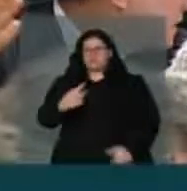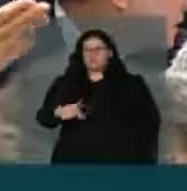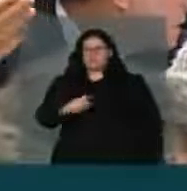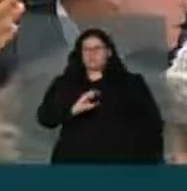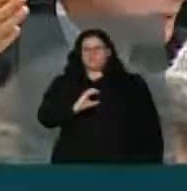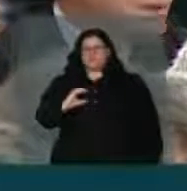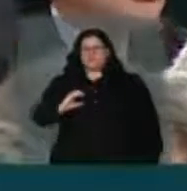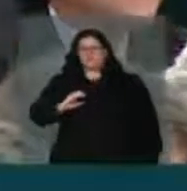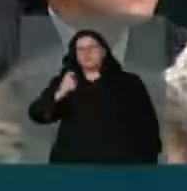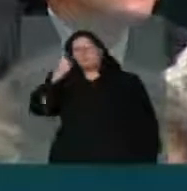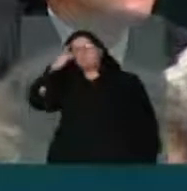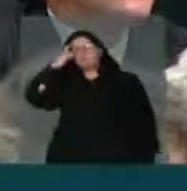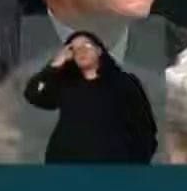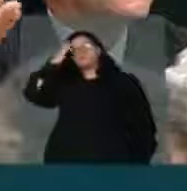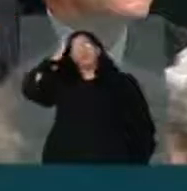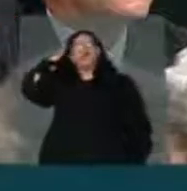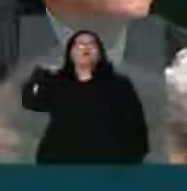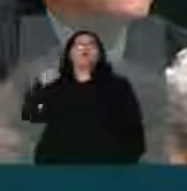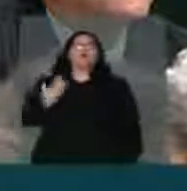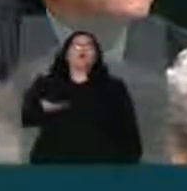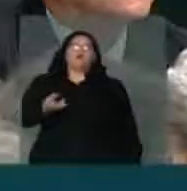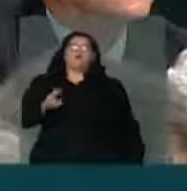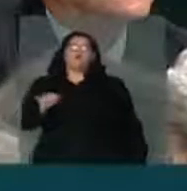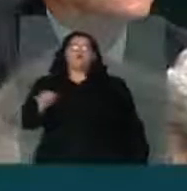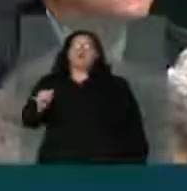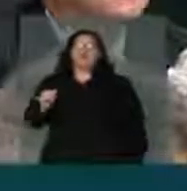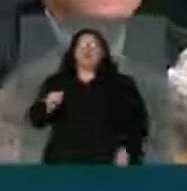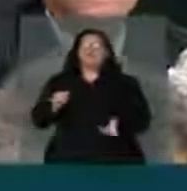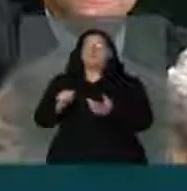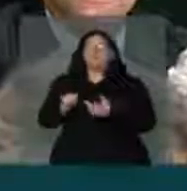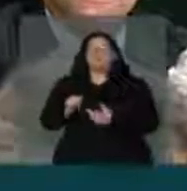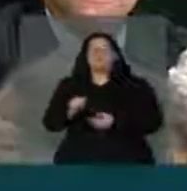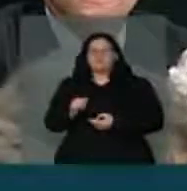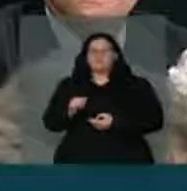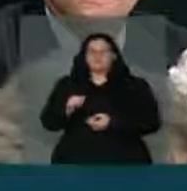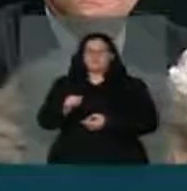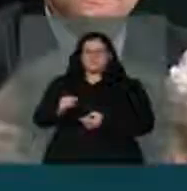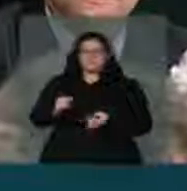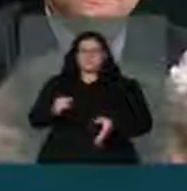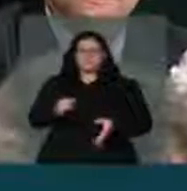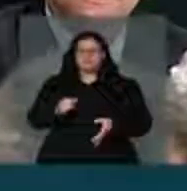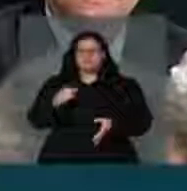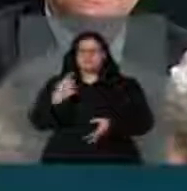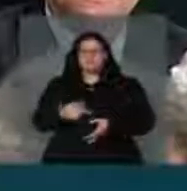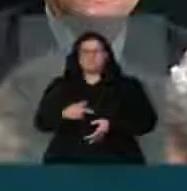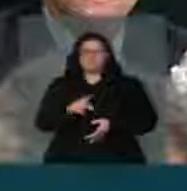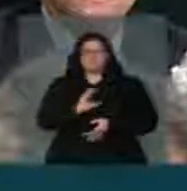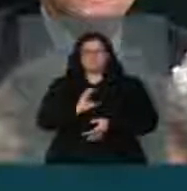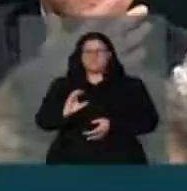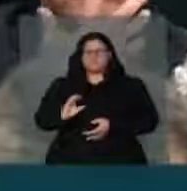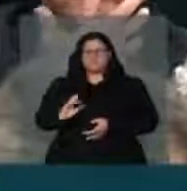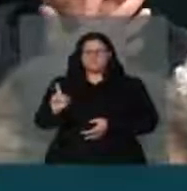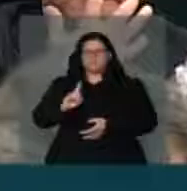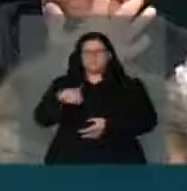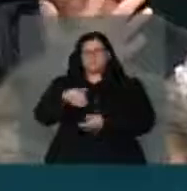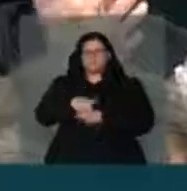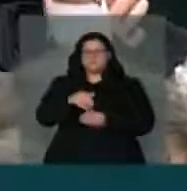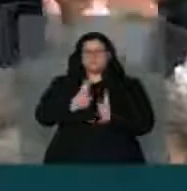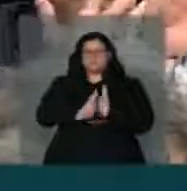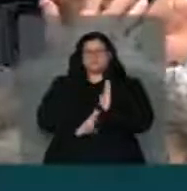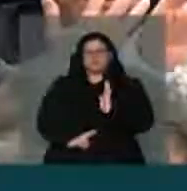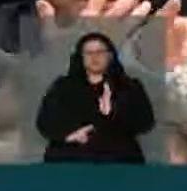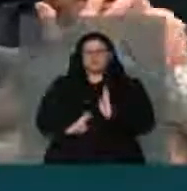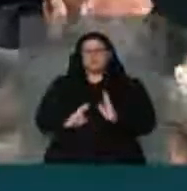a possibilidade aqui, finalmente, também para minha satisfação, presidente, é lidida de que essa comissão não votasse esse relatório. O